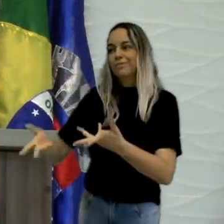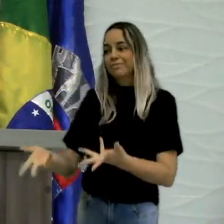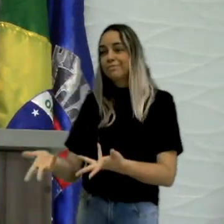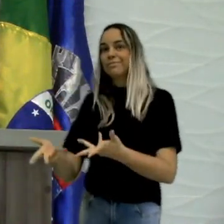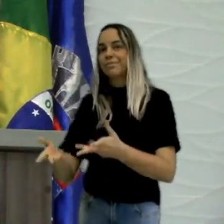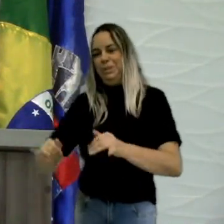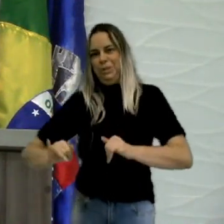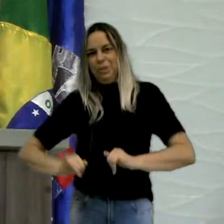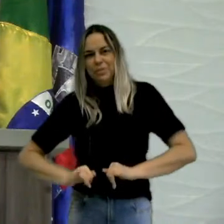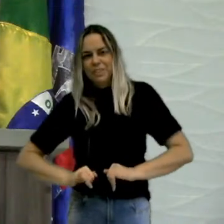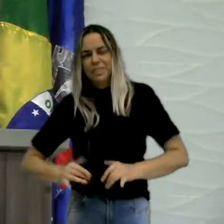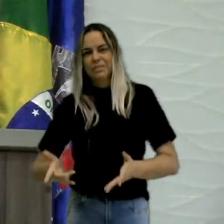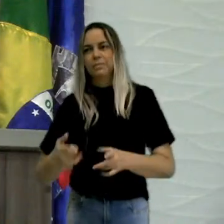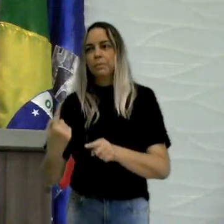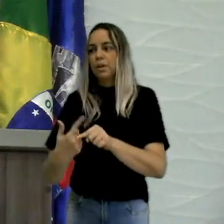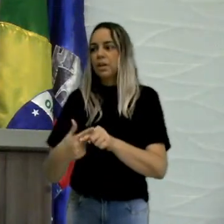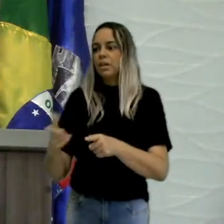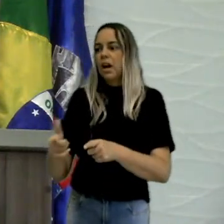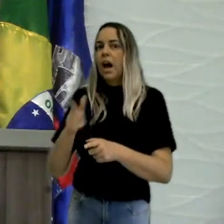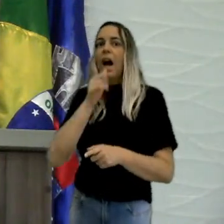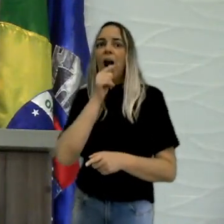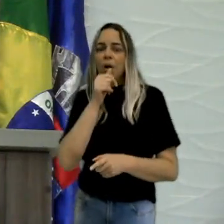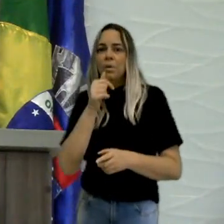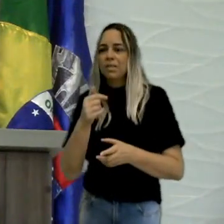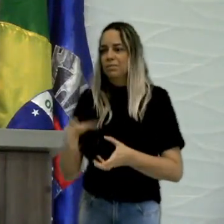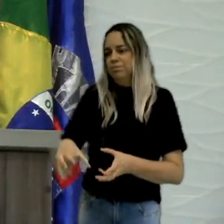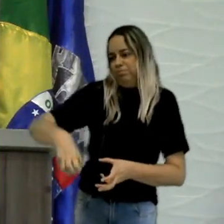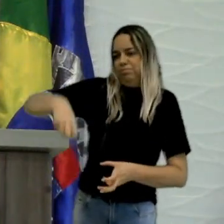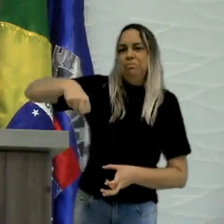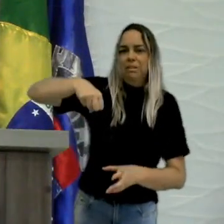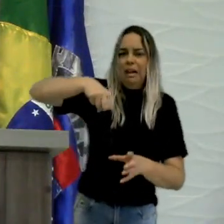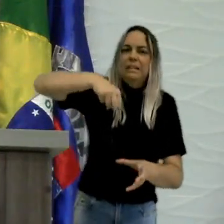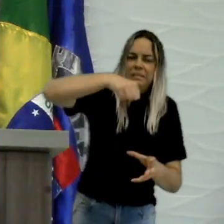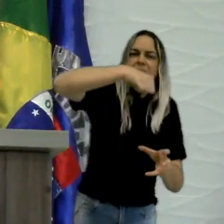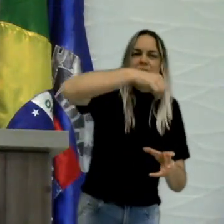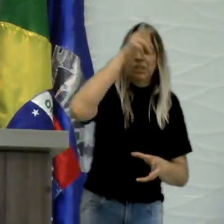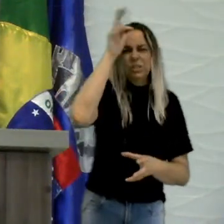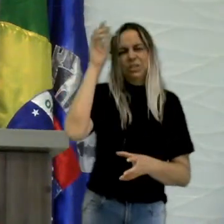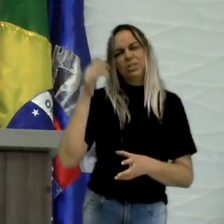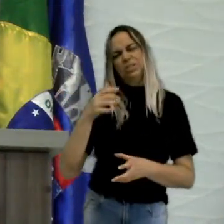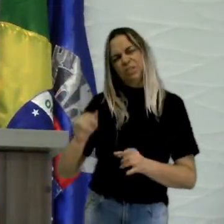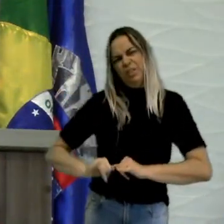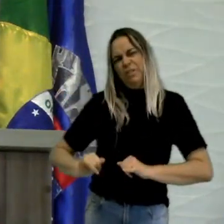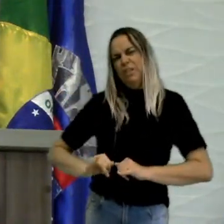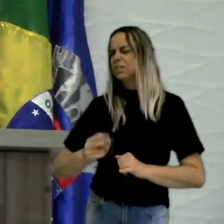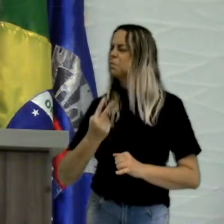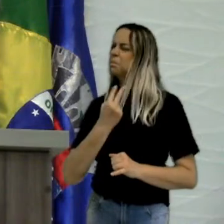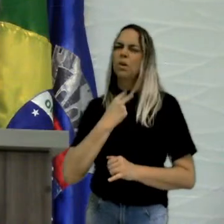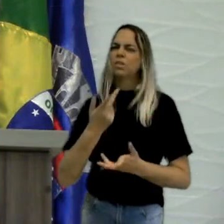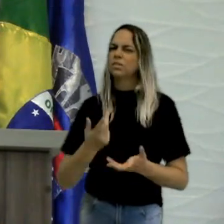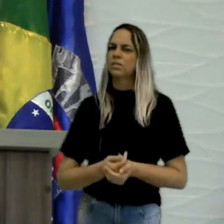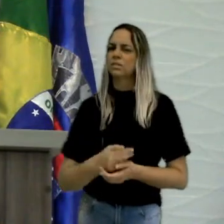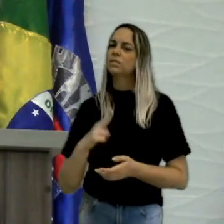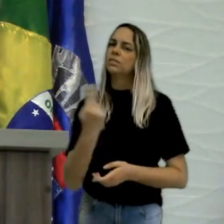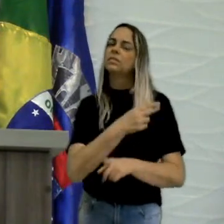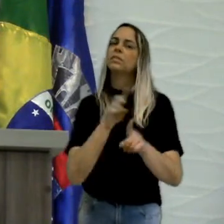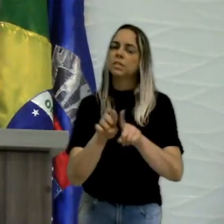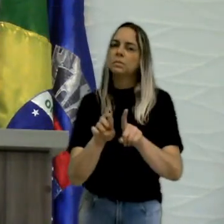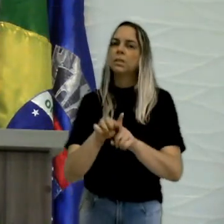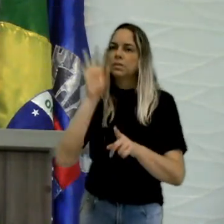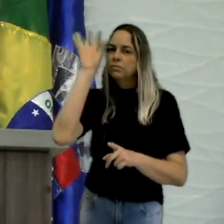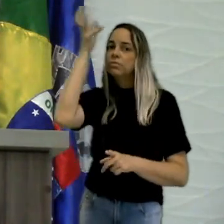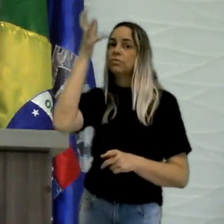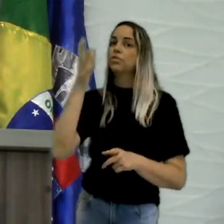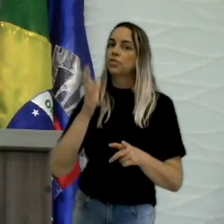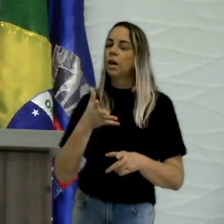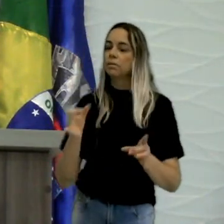povo do Espírito Santo volte para a carreta de água, para o balde e para o tambor. Então a gente também está tomando providência a respeito disso. Já